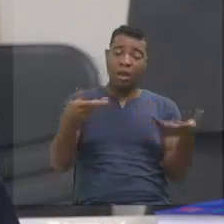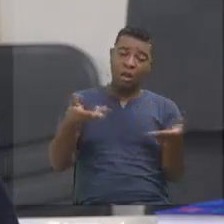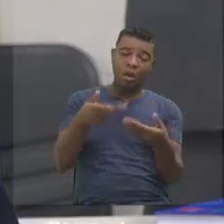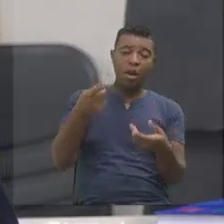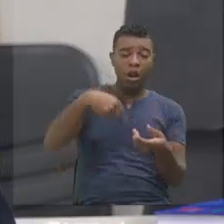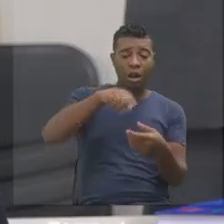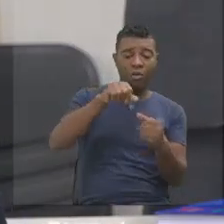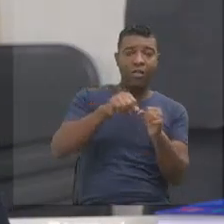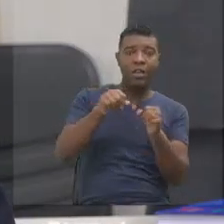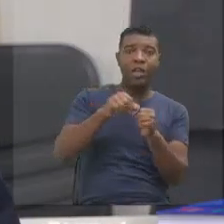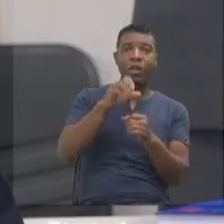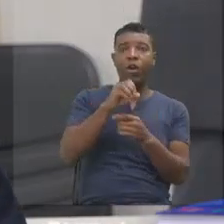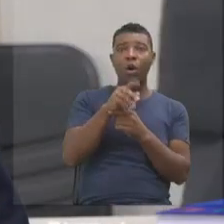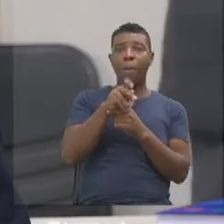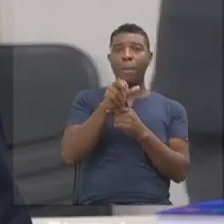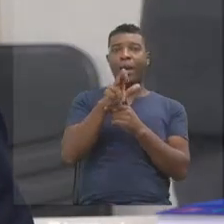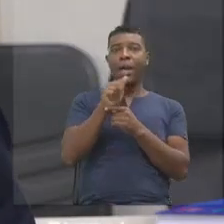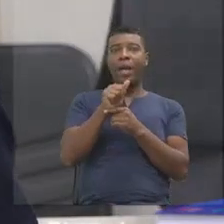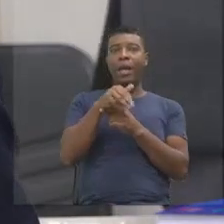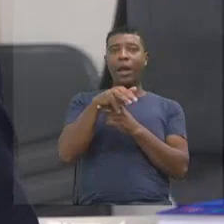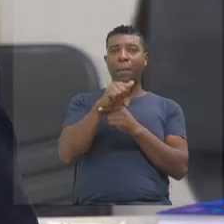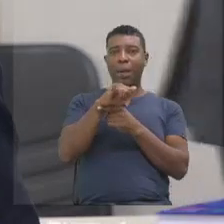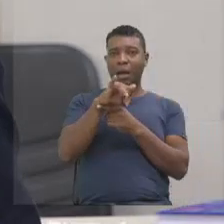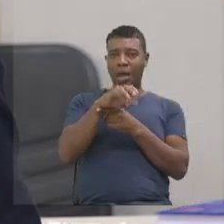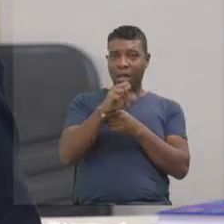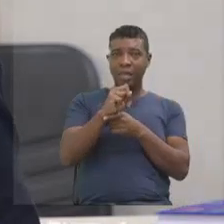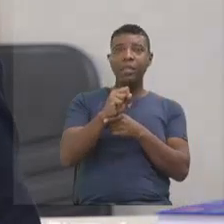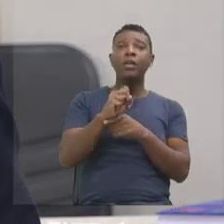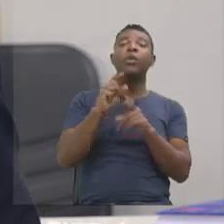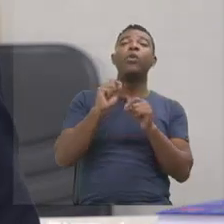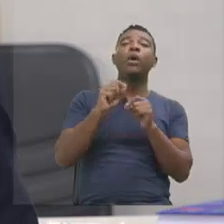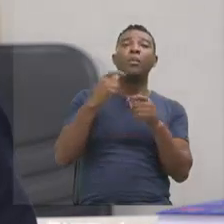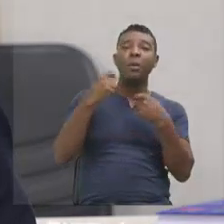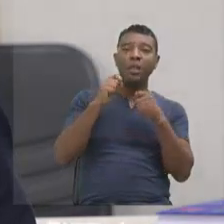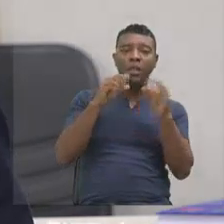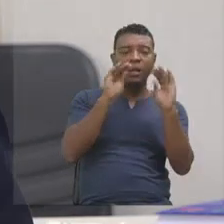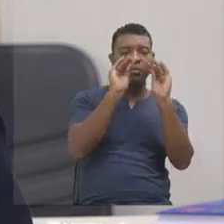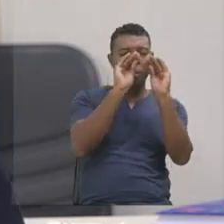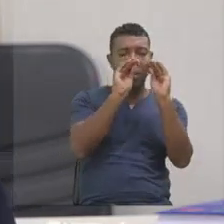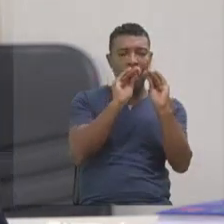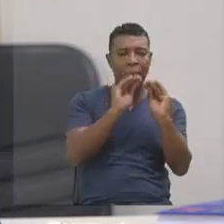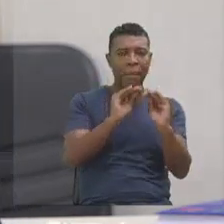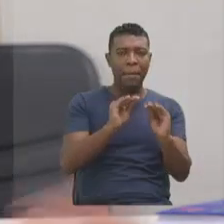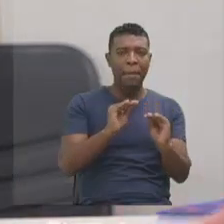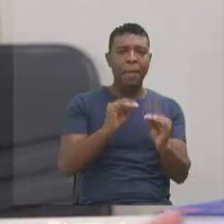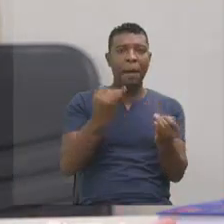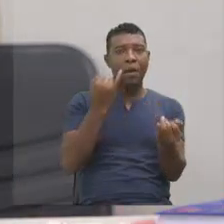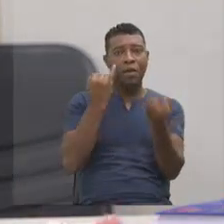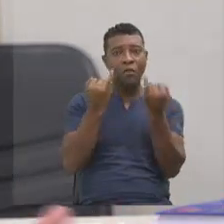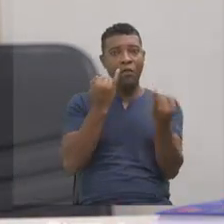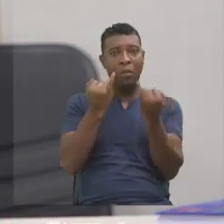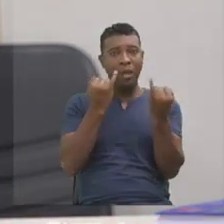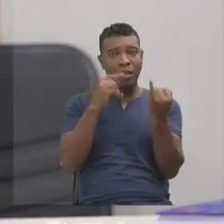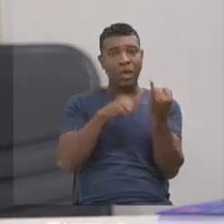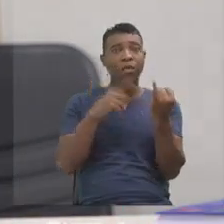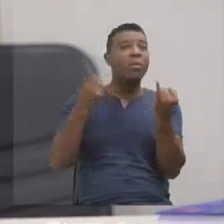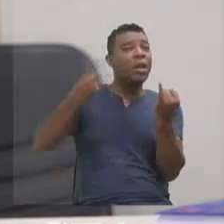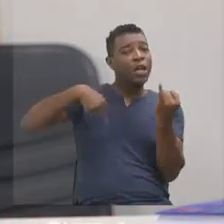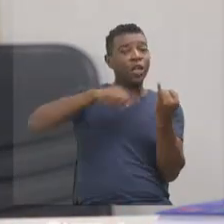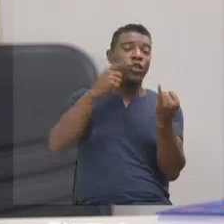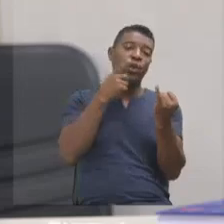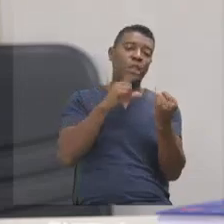é que o município vai ter que preencher o sistema Oficial do Estado para que a gente tenha domínio da fila porque